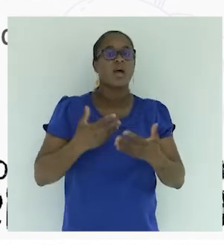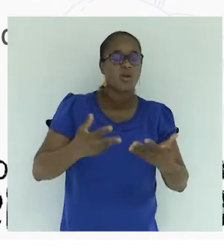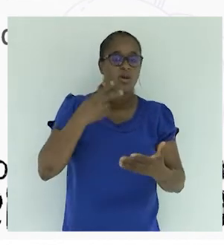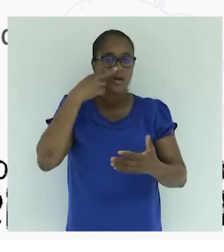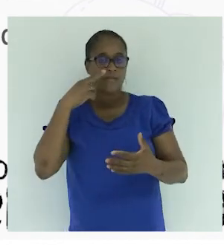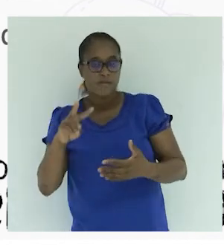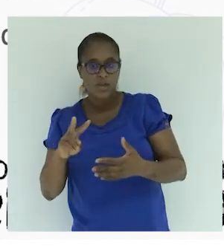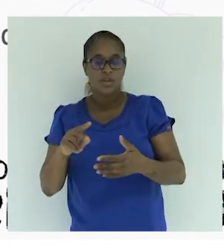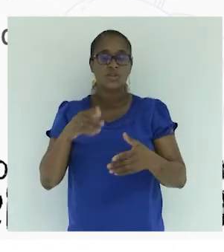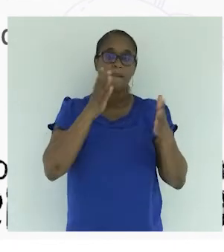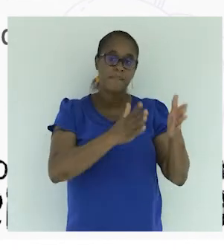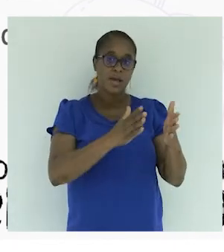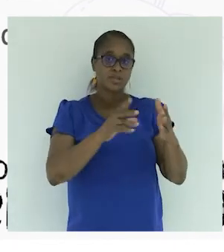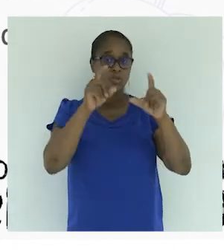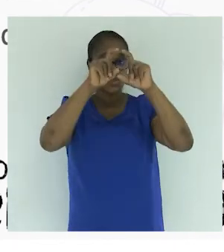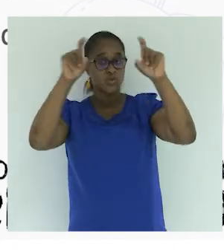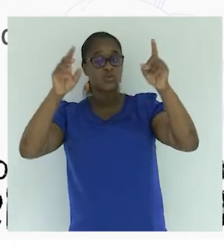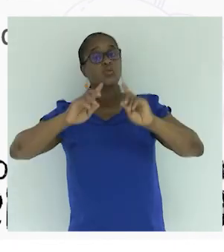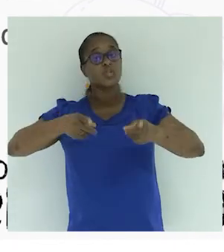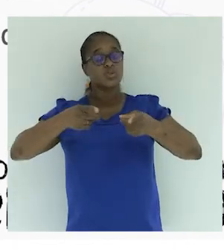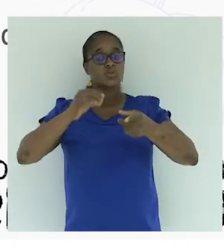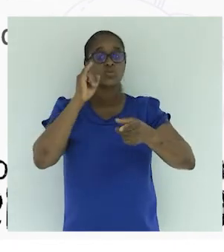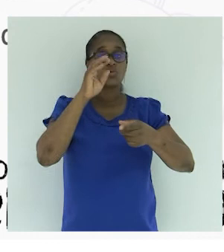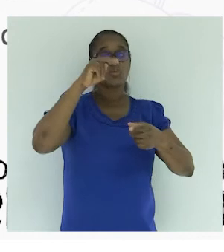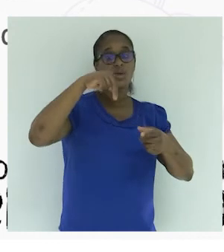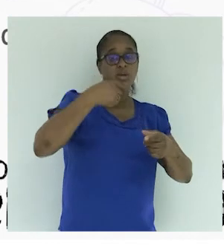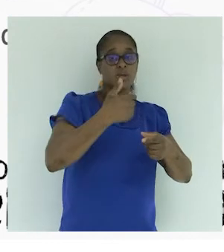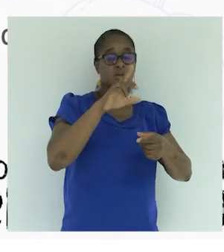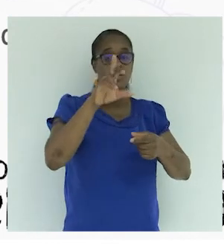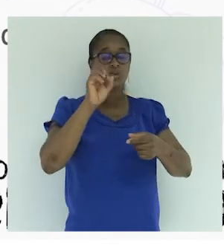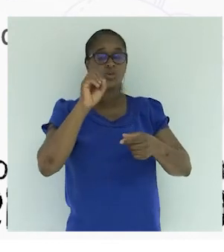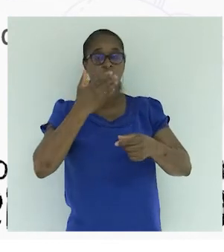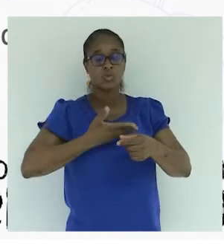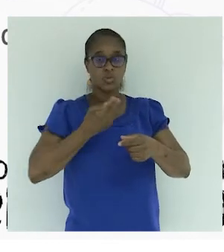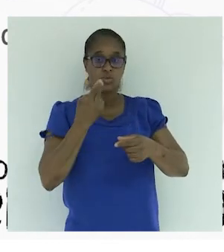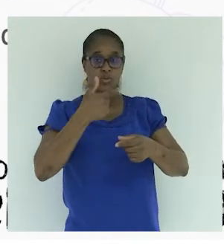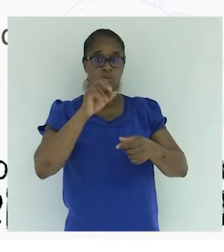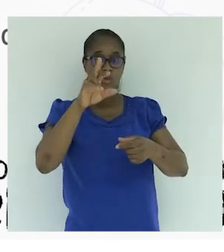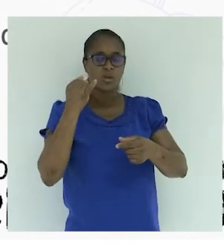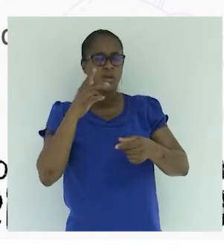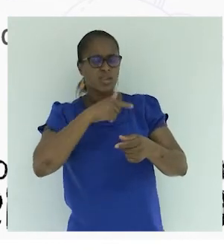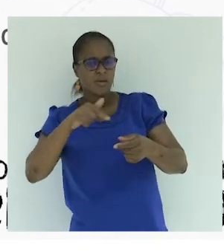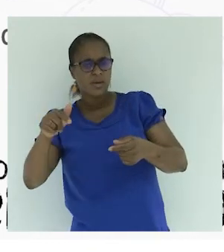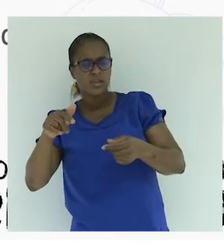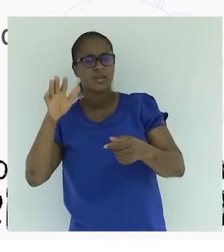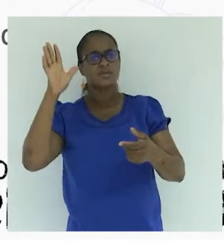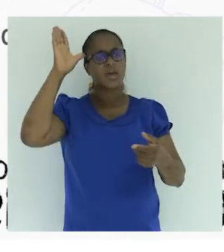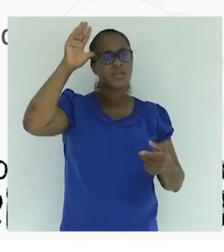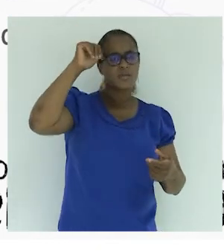parte introdutória. A parte introdutória vai até, são